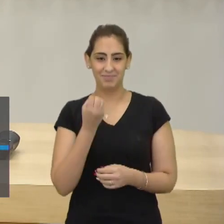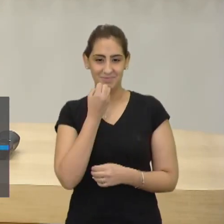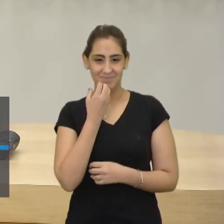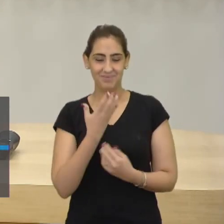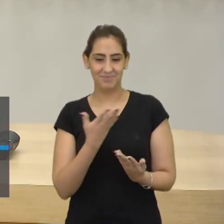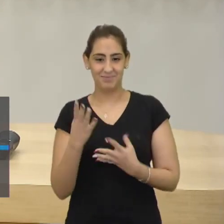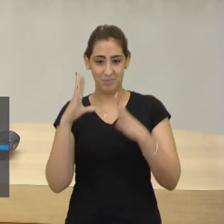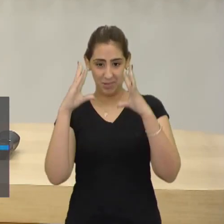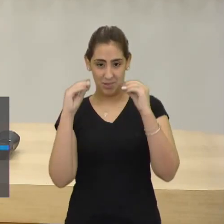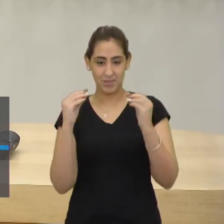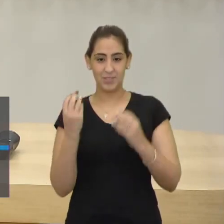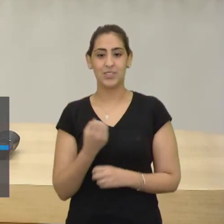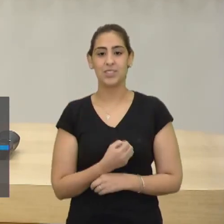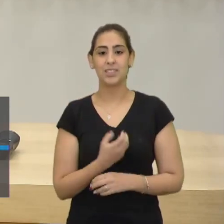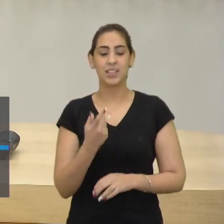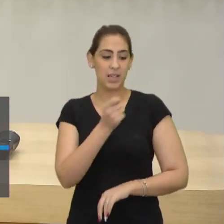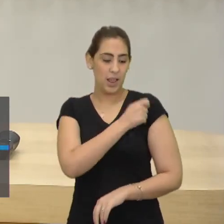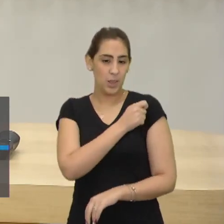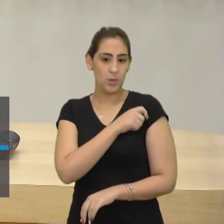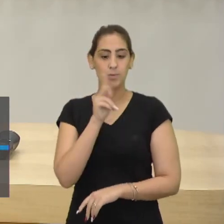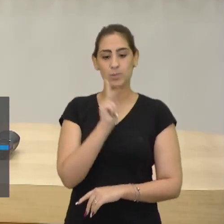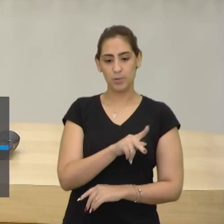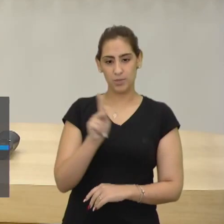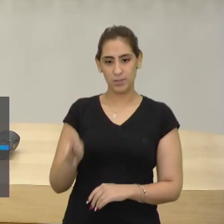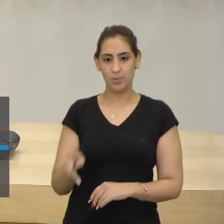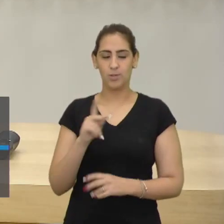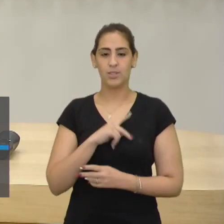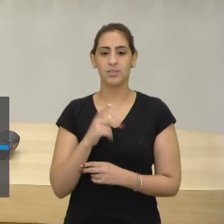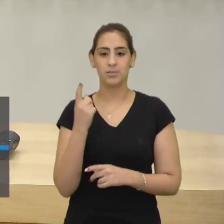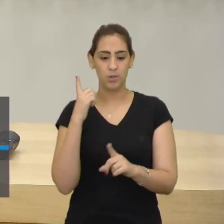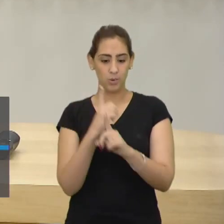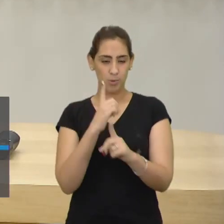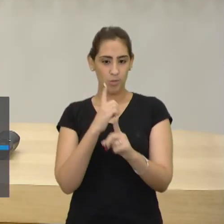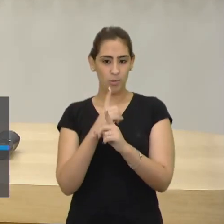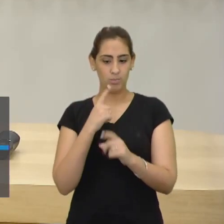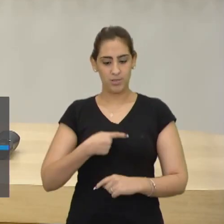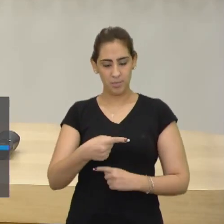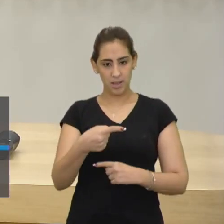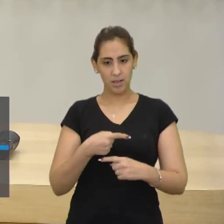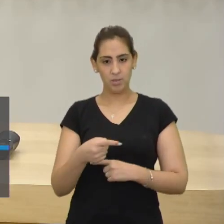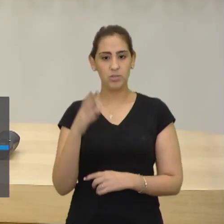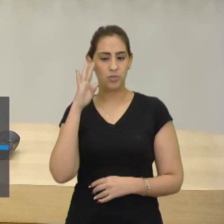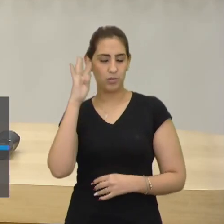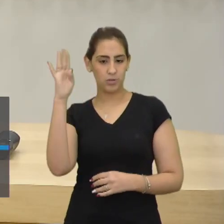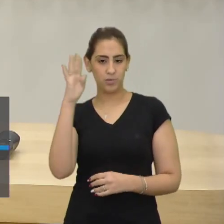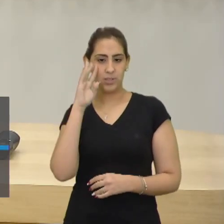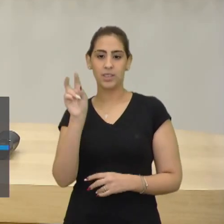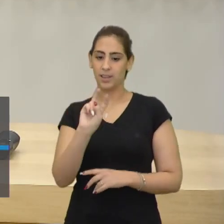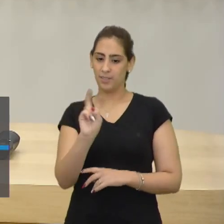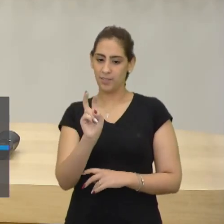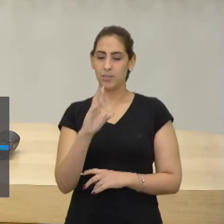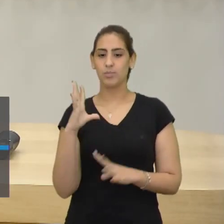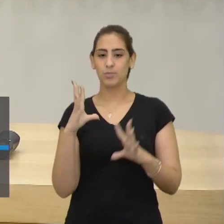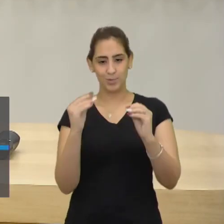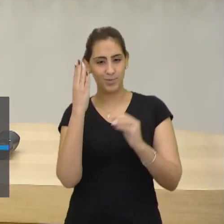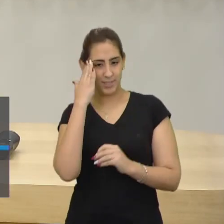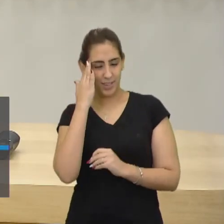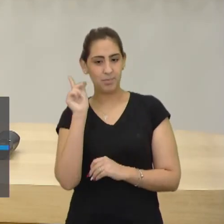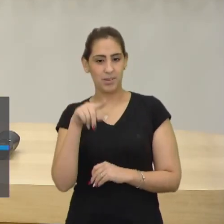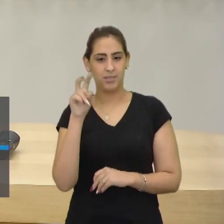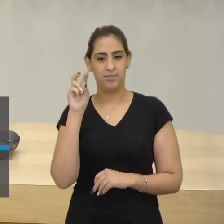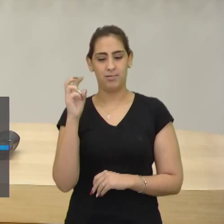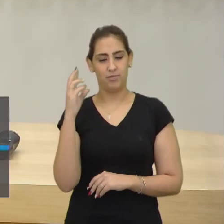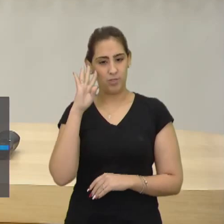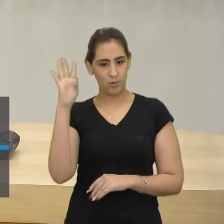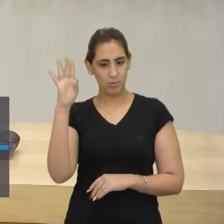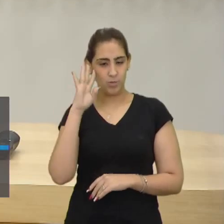as estudantes, os estudantes, ao nosso encontro semanal de filosofia. Como vocês sabem, quinta-feira é dia de filosofia aqui no Centro